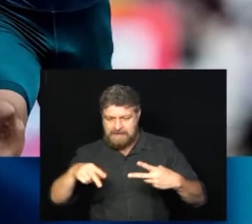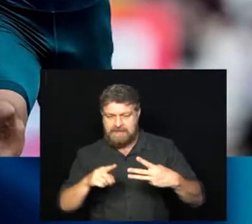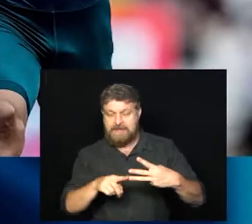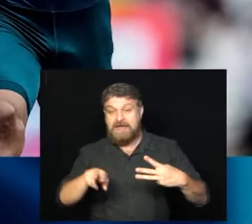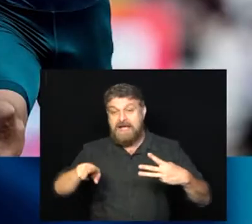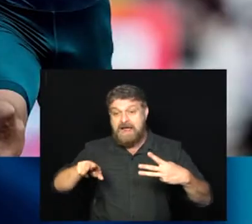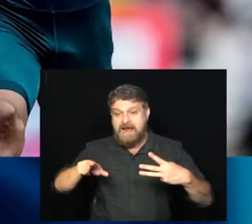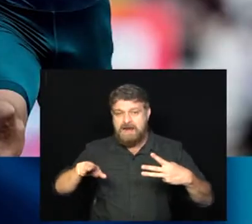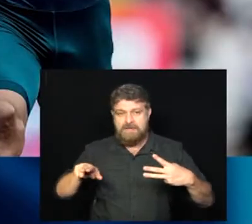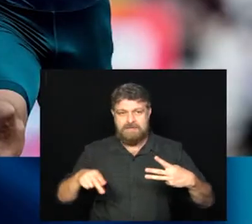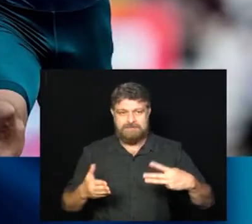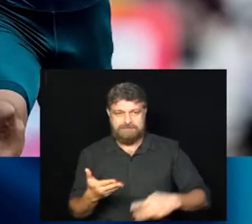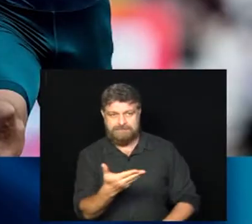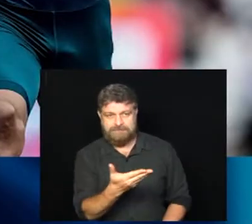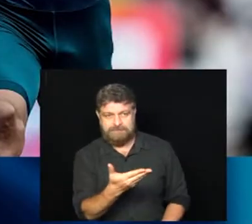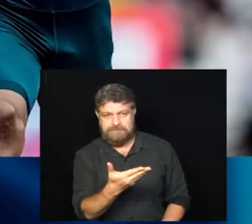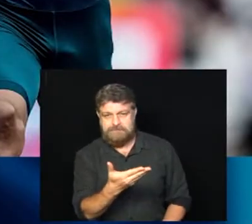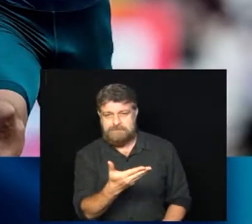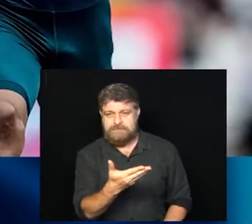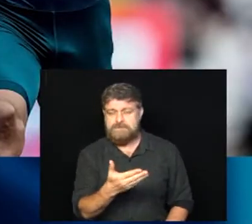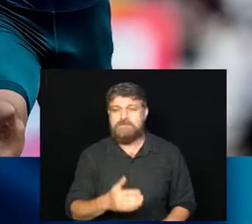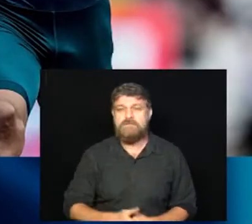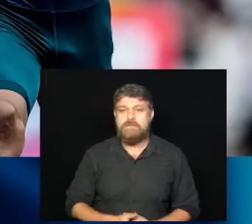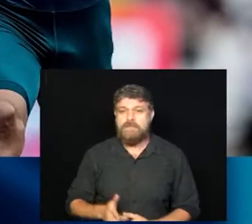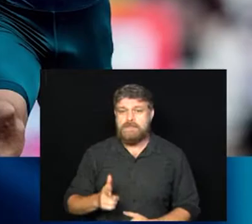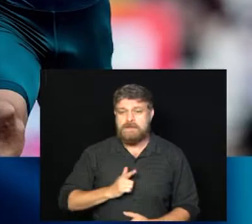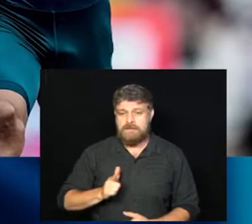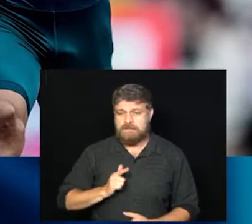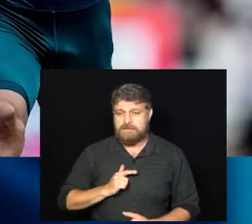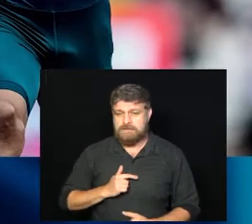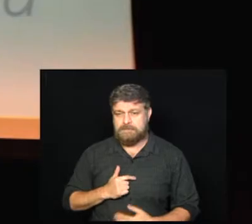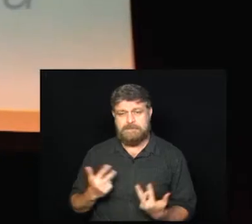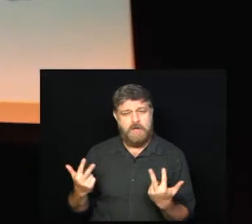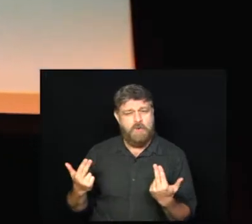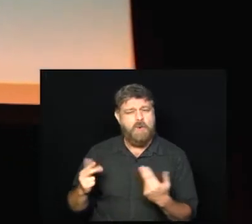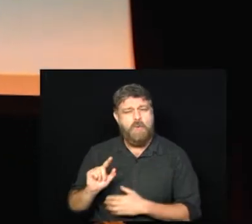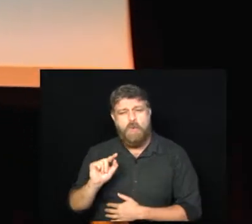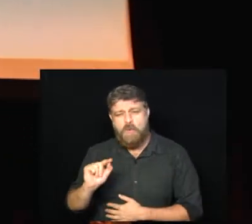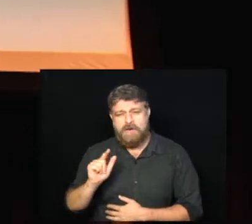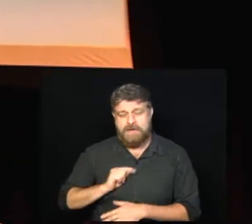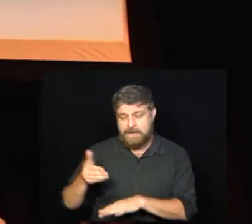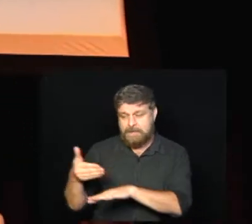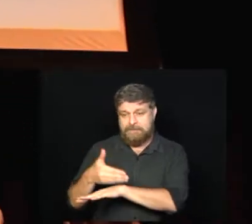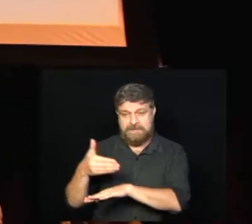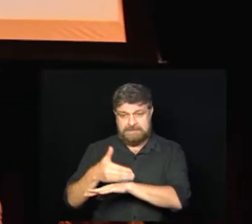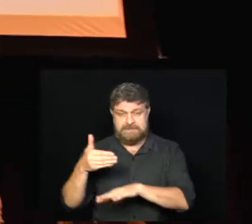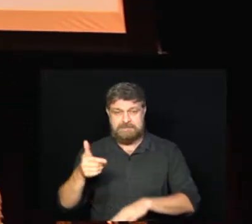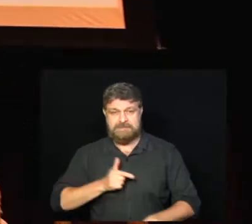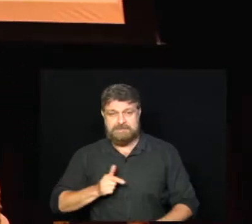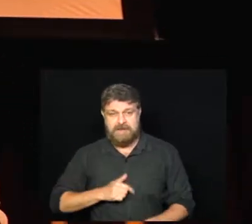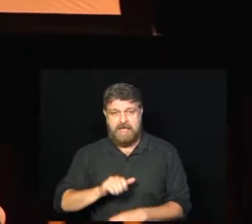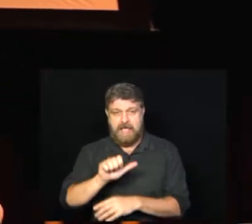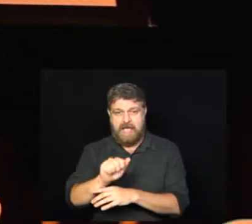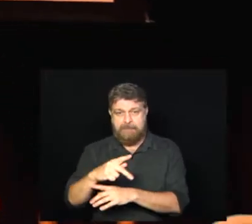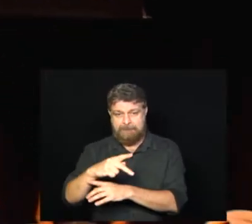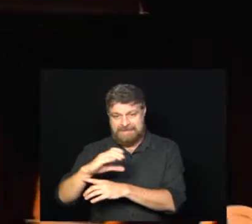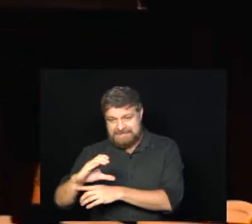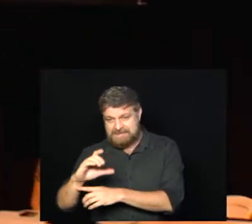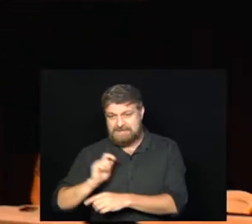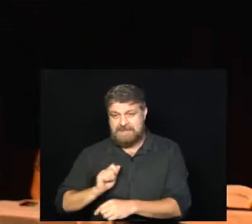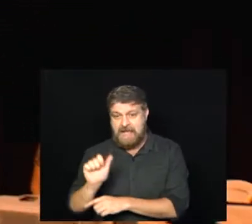irmãos Kétila e Kesley Teodoro têm algo em comum. Fazem parte da APC,